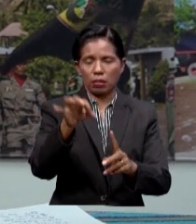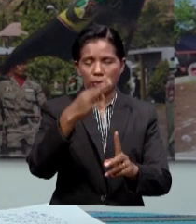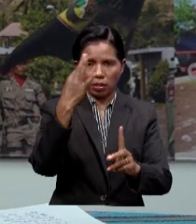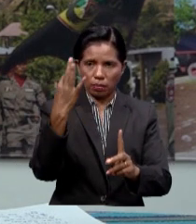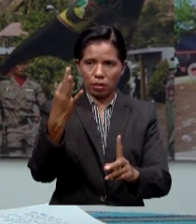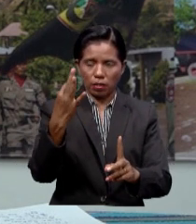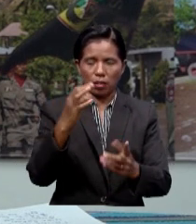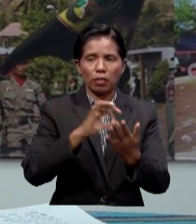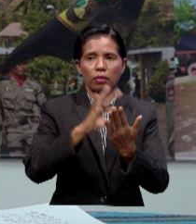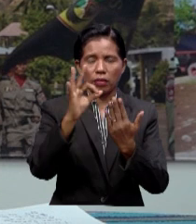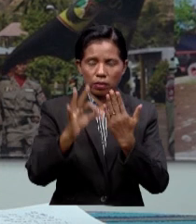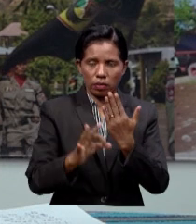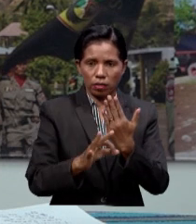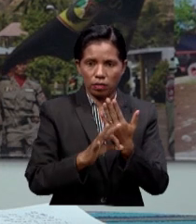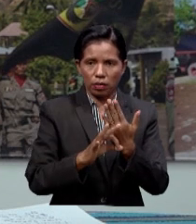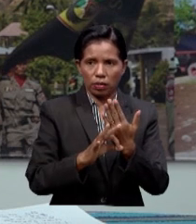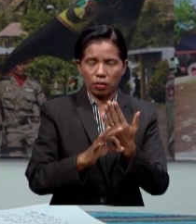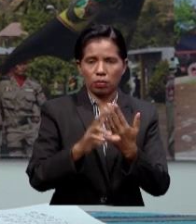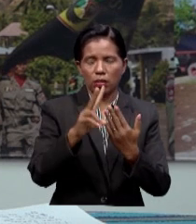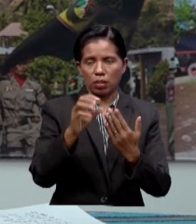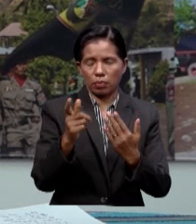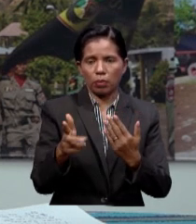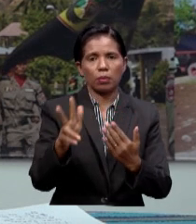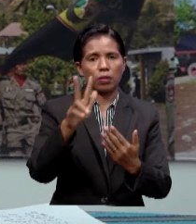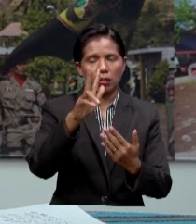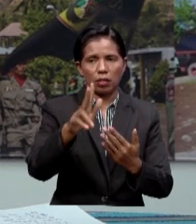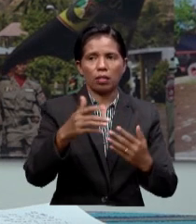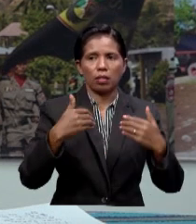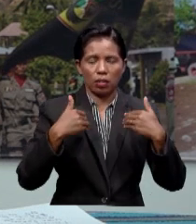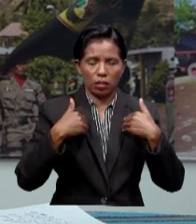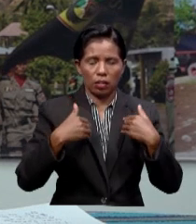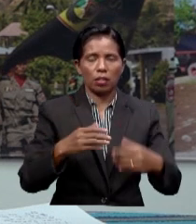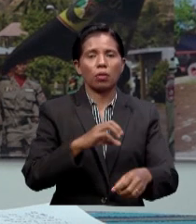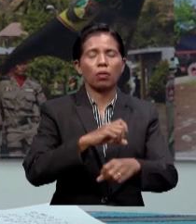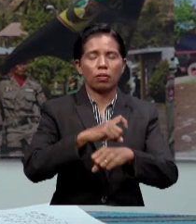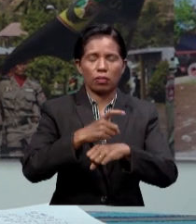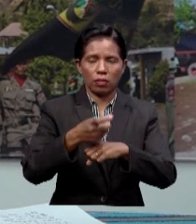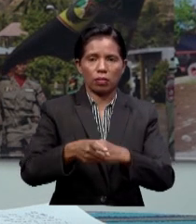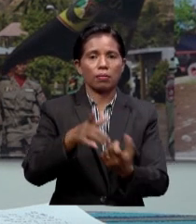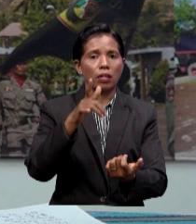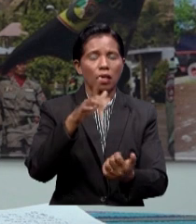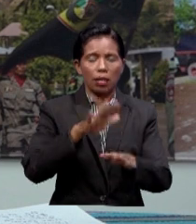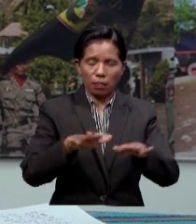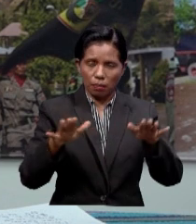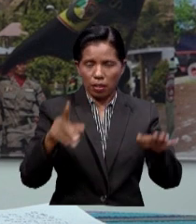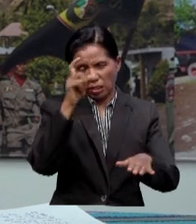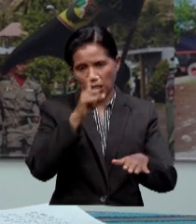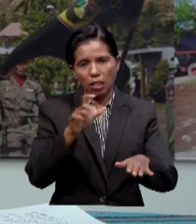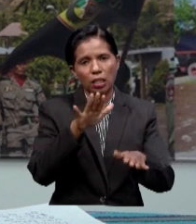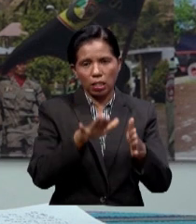19 de fevereiro de 2023 acontece abuso sexual na labrada de minoridade, ela fala que